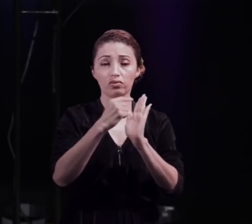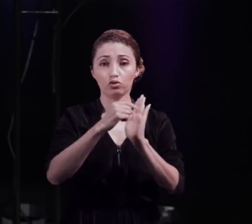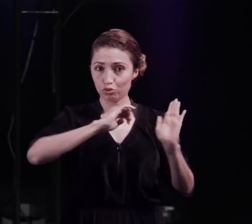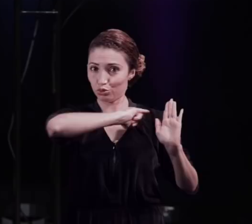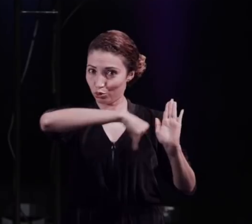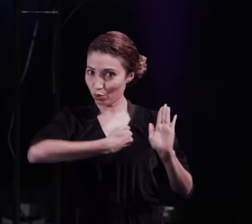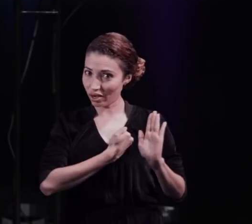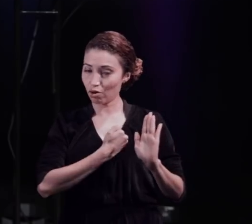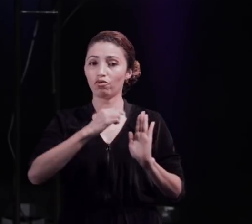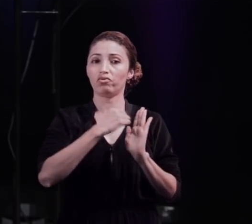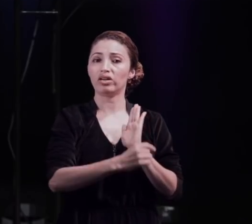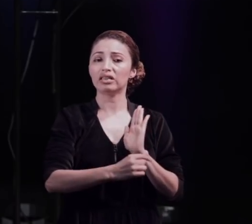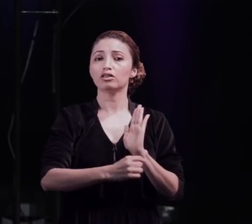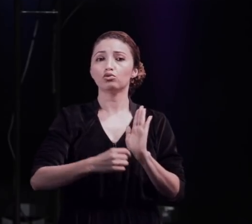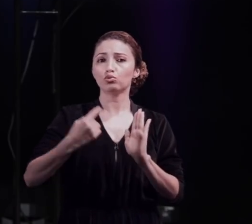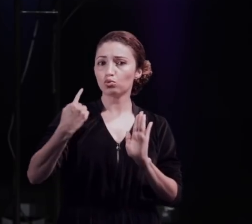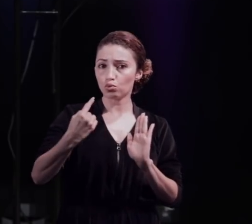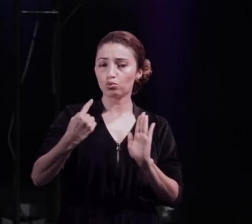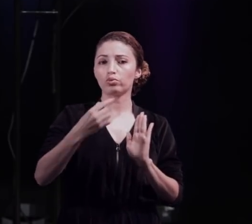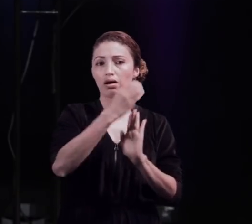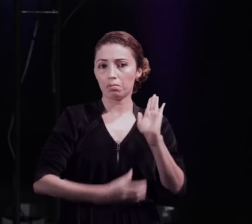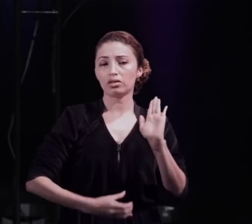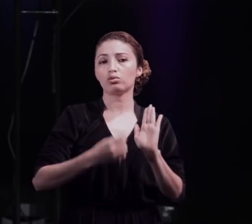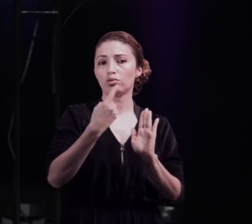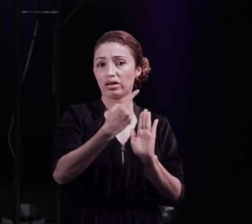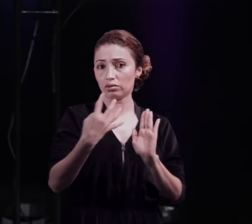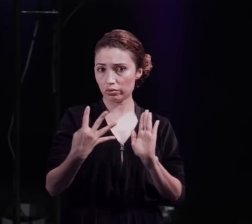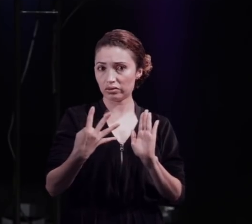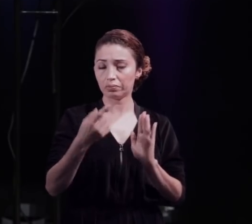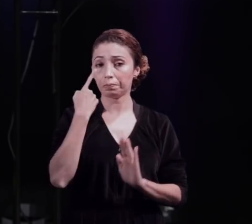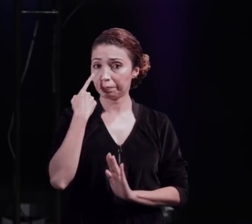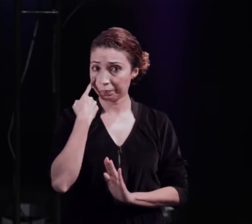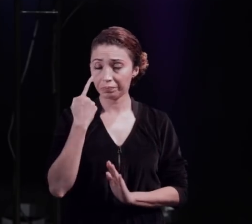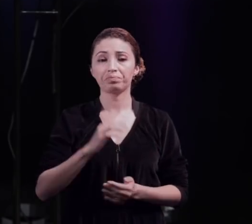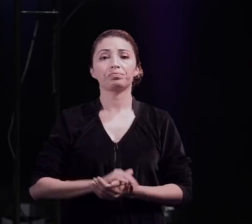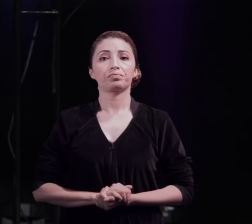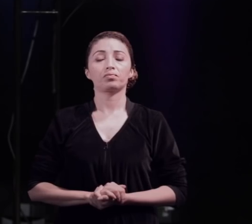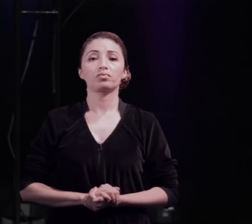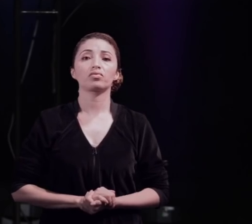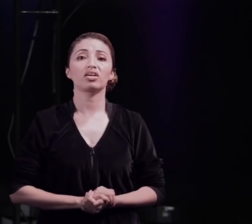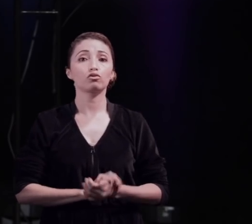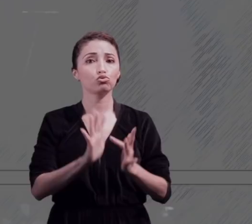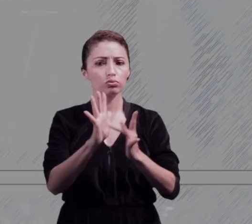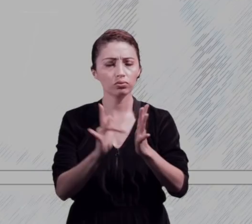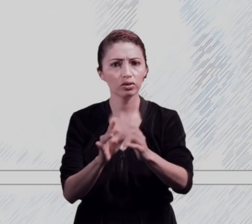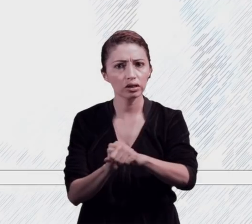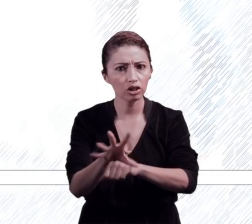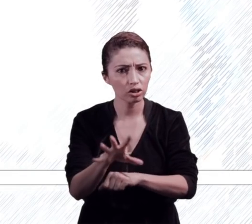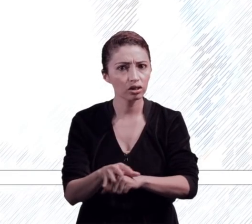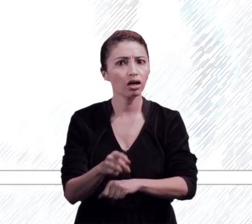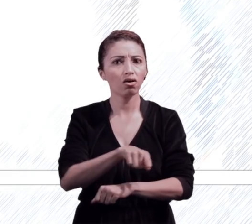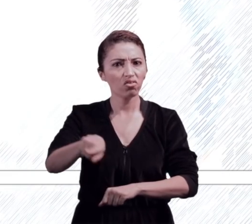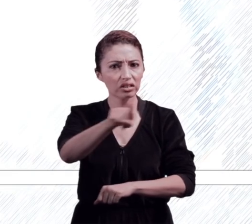aí no em João, no versículo 1 do capítulo 14. Veja, ele diz: não